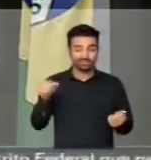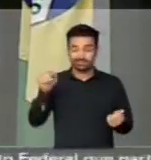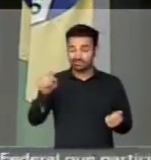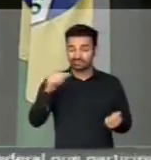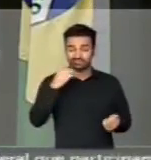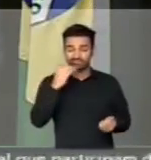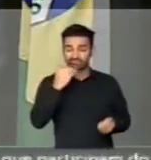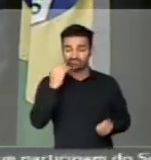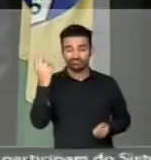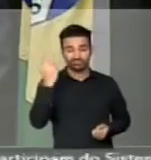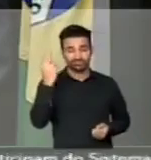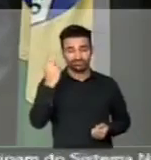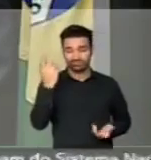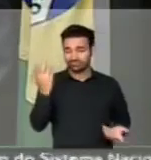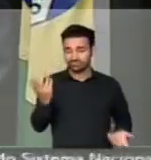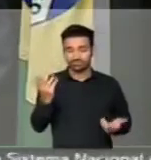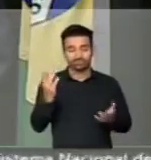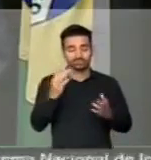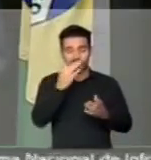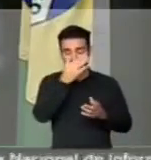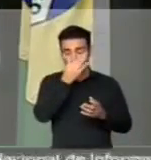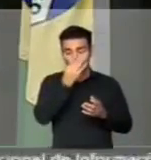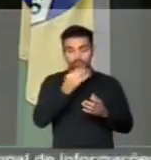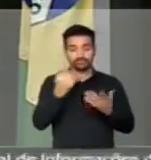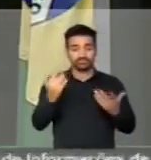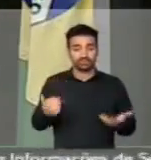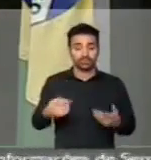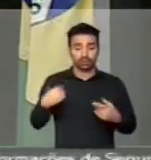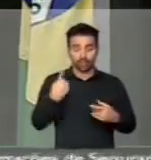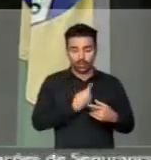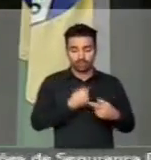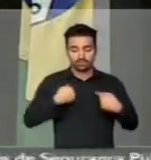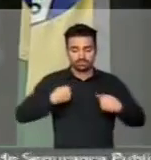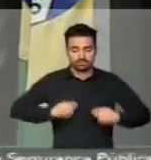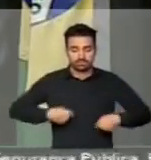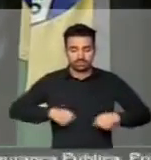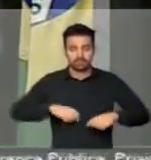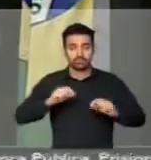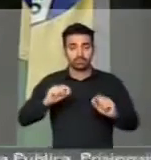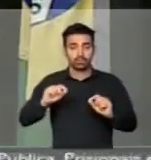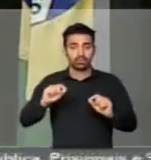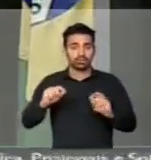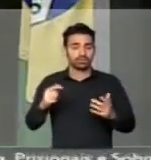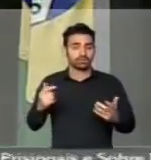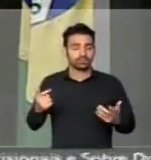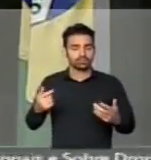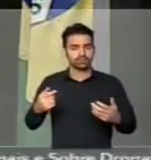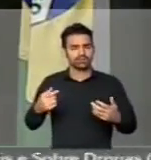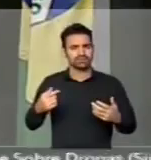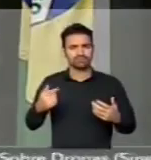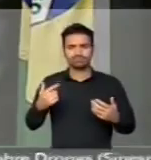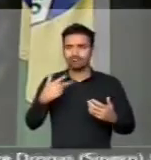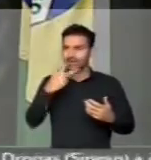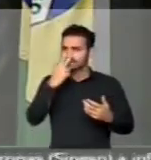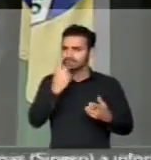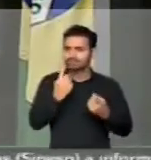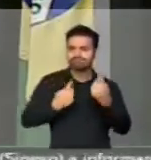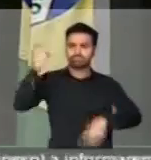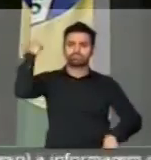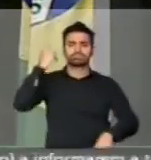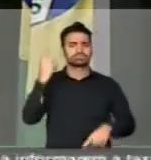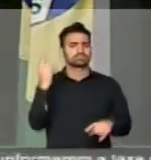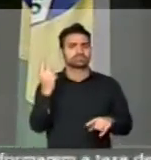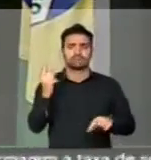suficiente. Precisamos, senhor presidente, senhoras e senhores deputados, de um choque de decência, de um choque